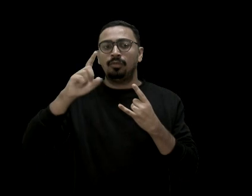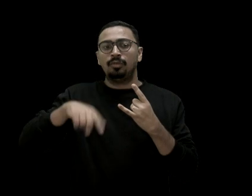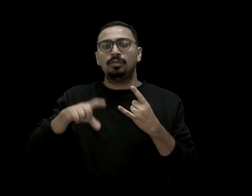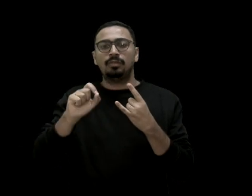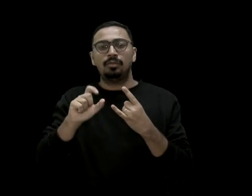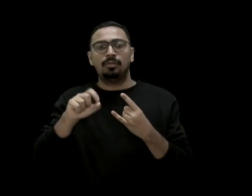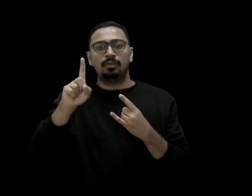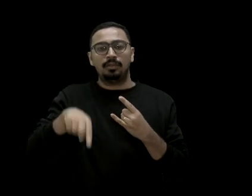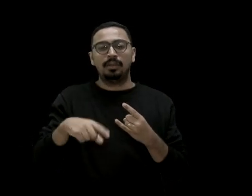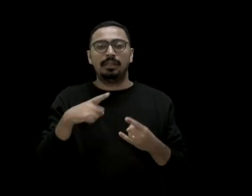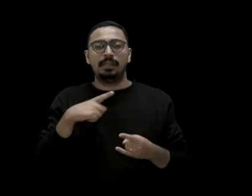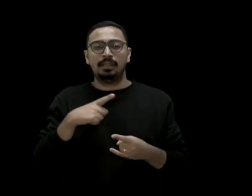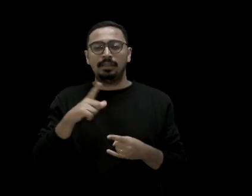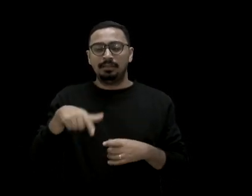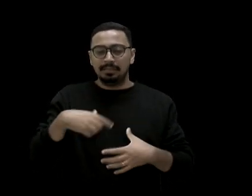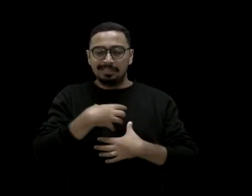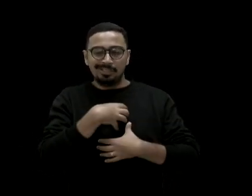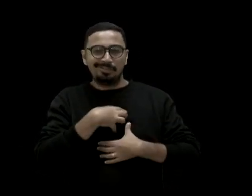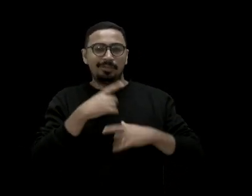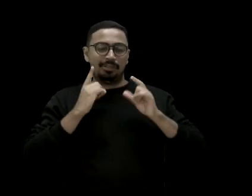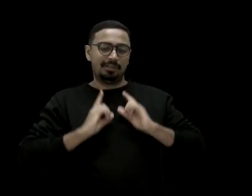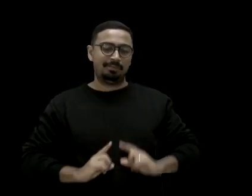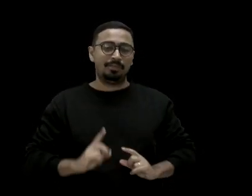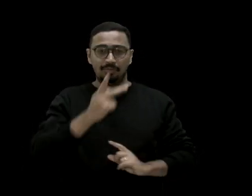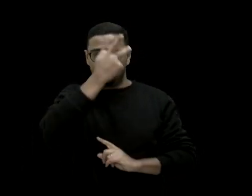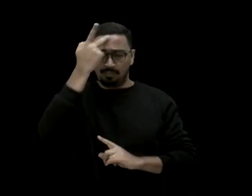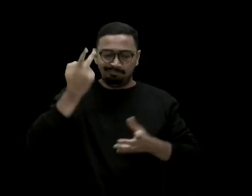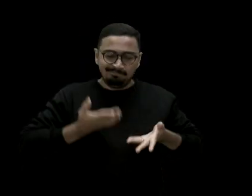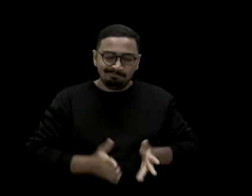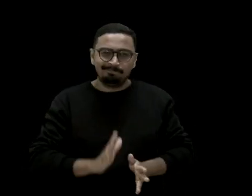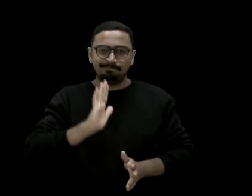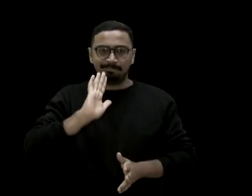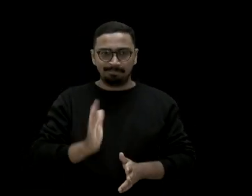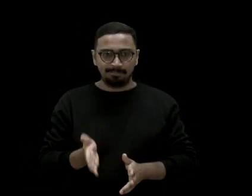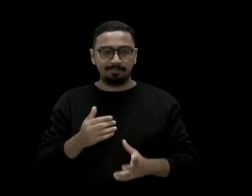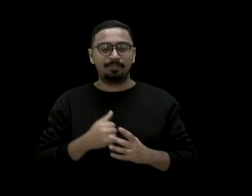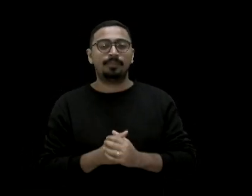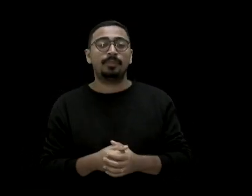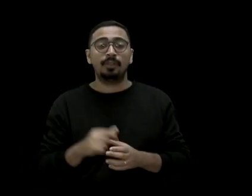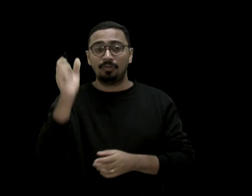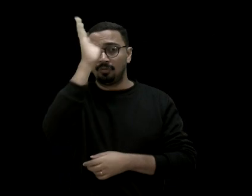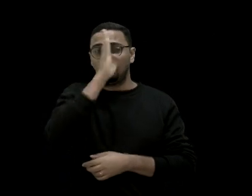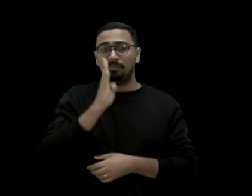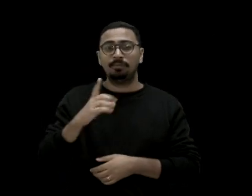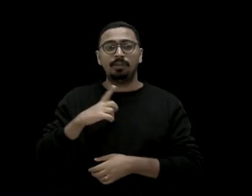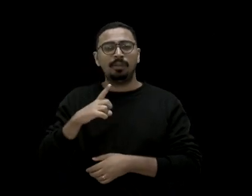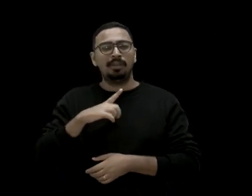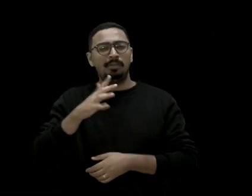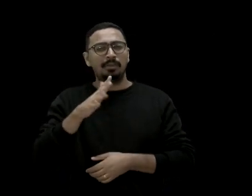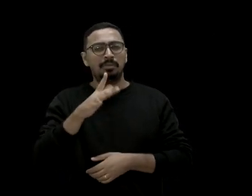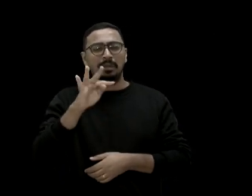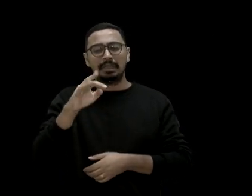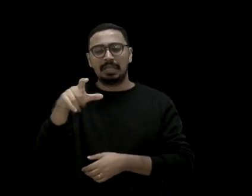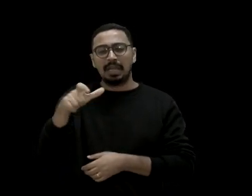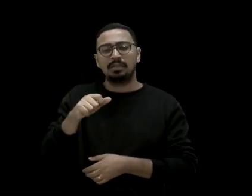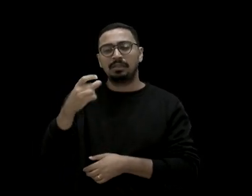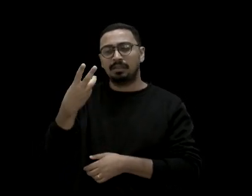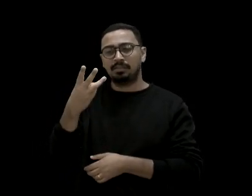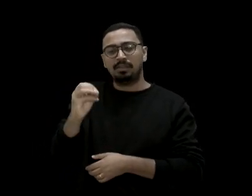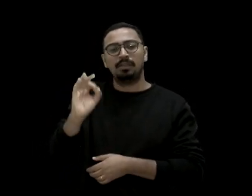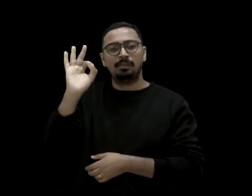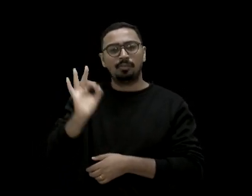26,3% de sintomas de depressão entre puérperas. O Brasil tem uma taxa que varia de até 30% de